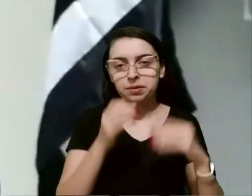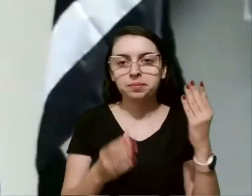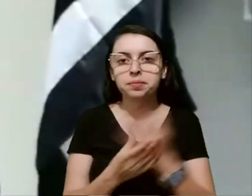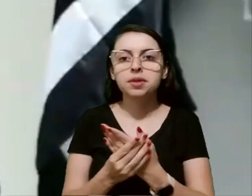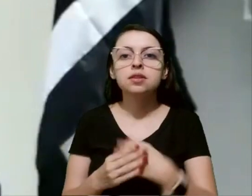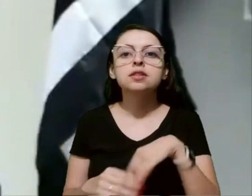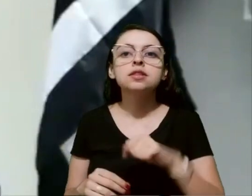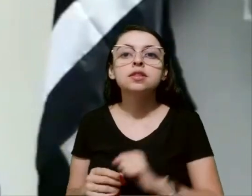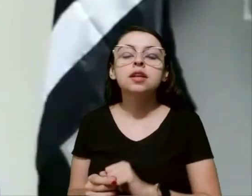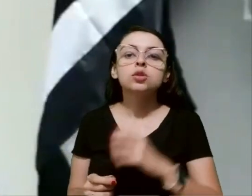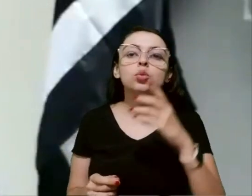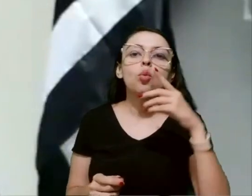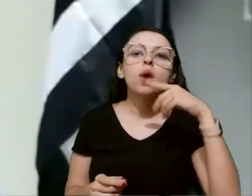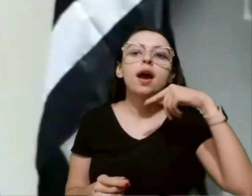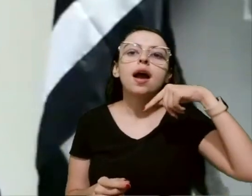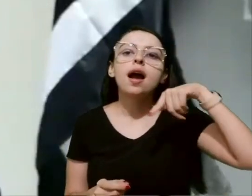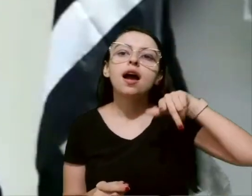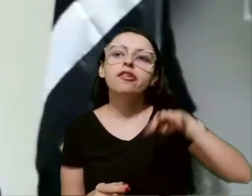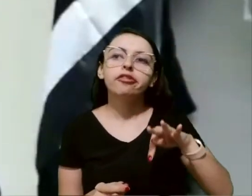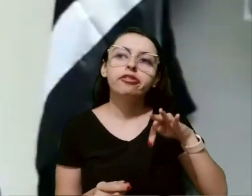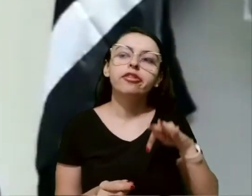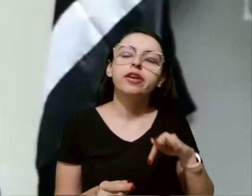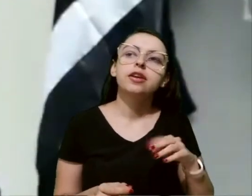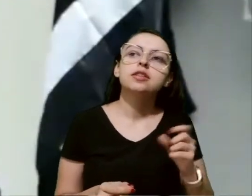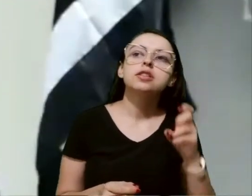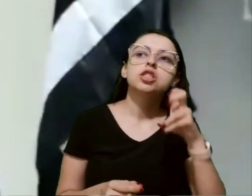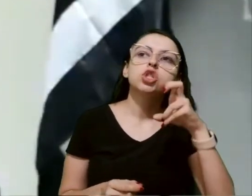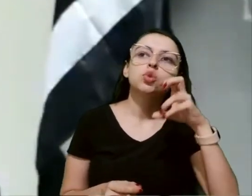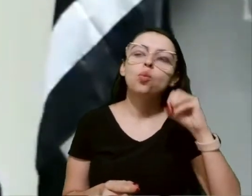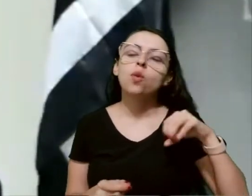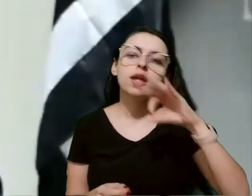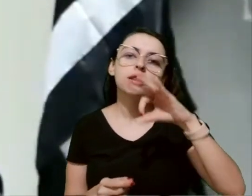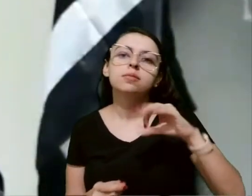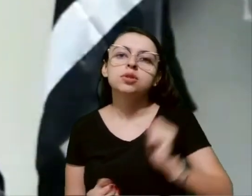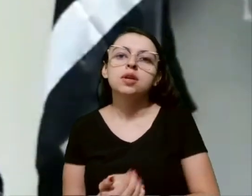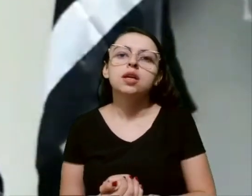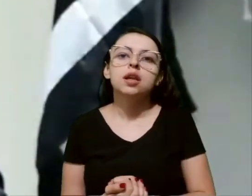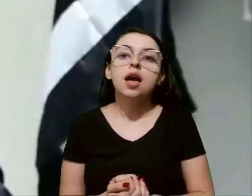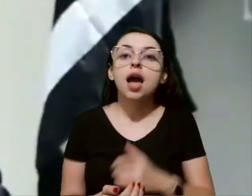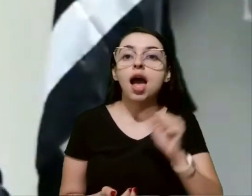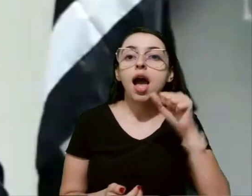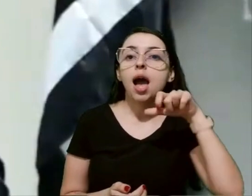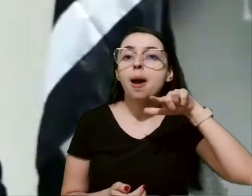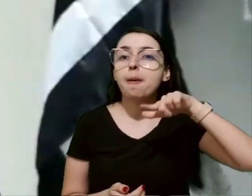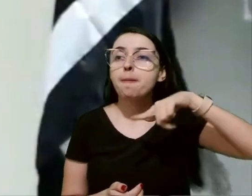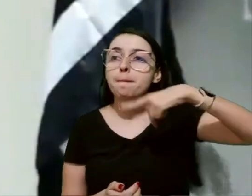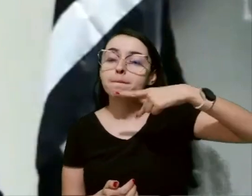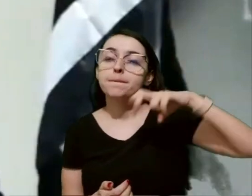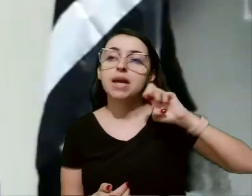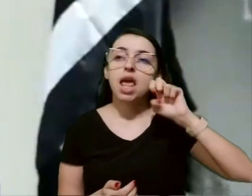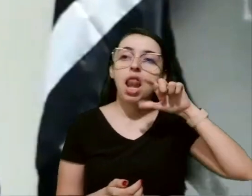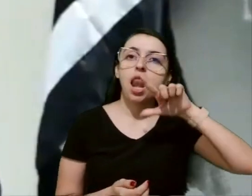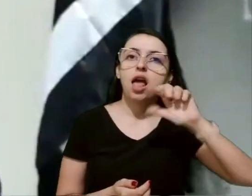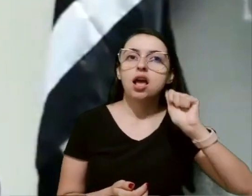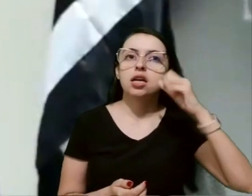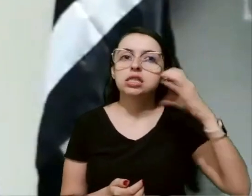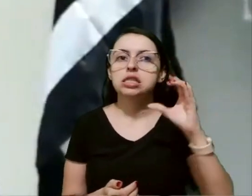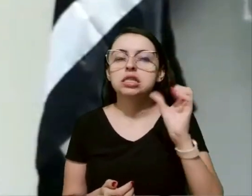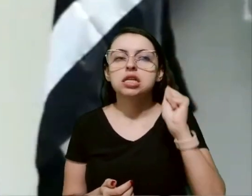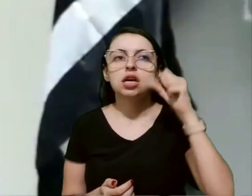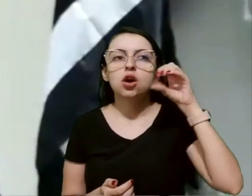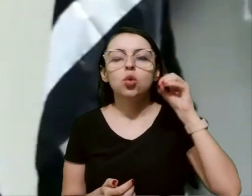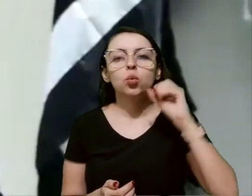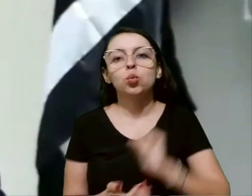Processos administrativos no CARF, 50%. Apelações em matéria criminal no Tribunal de Justiça de São Paulo,